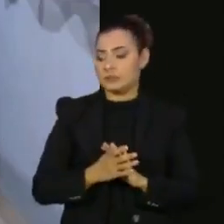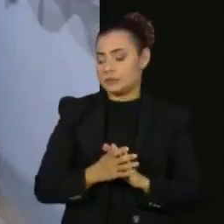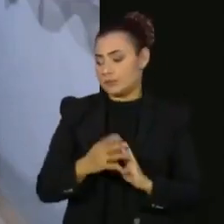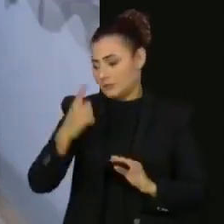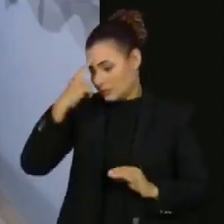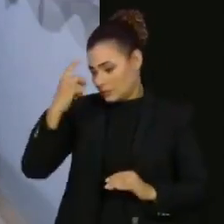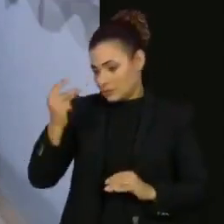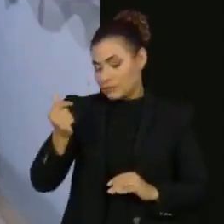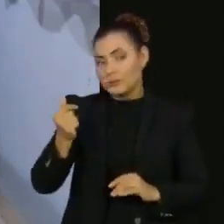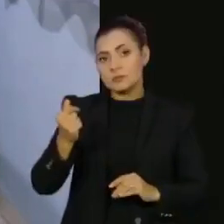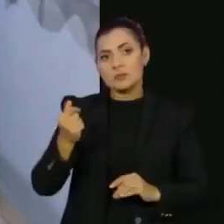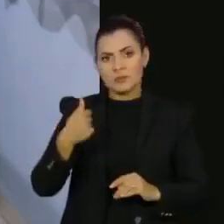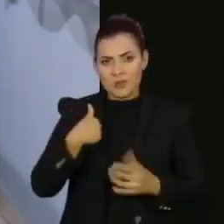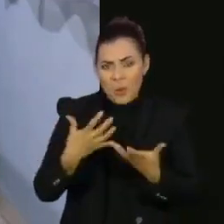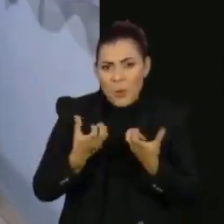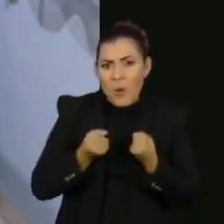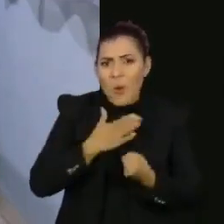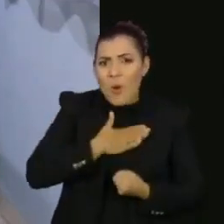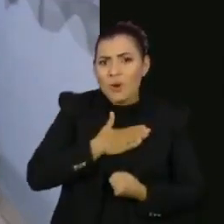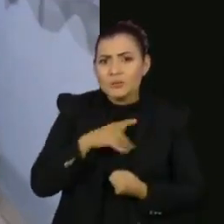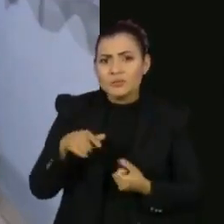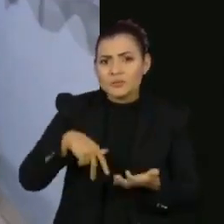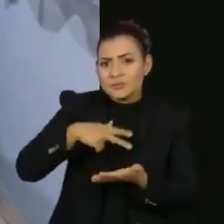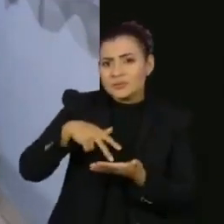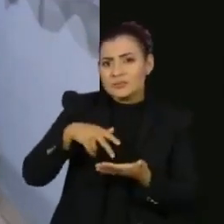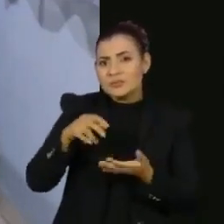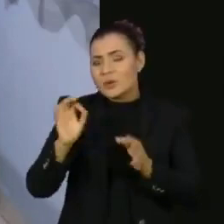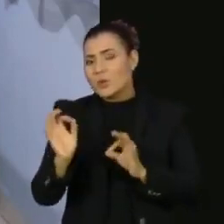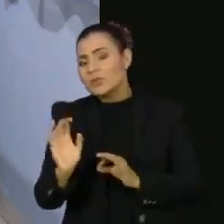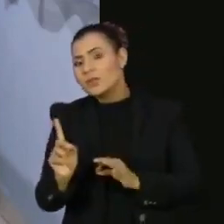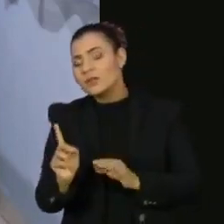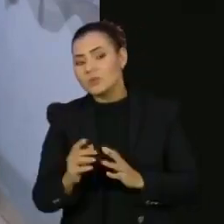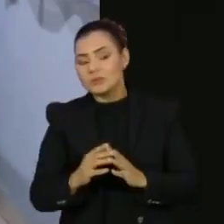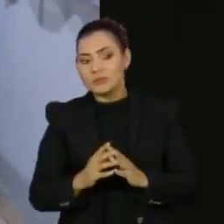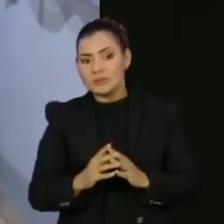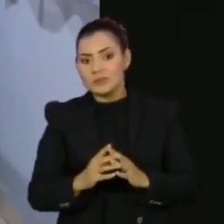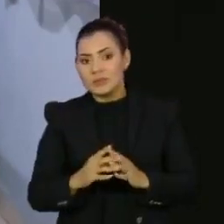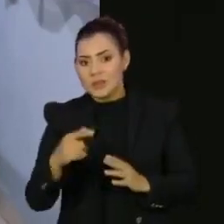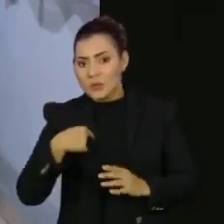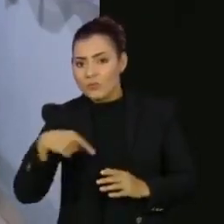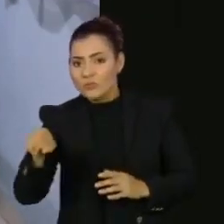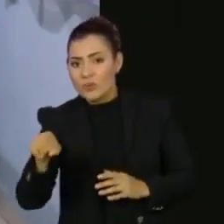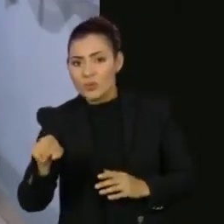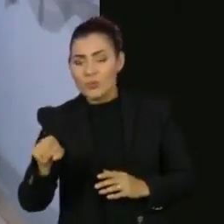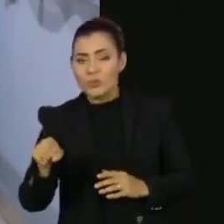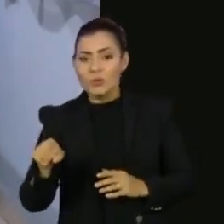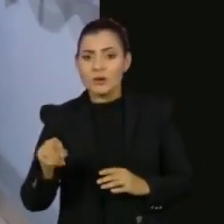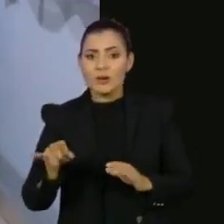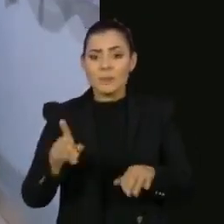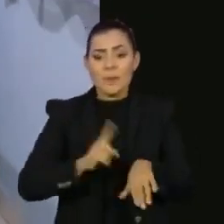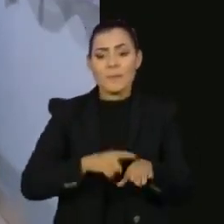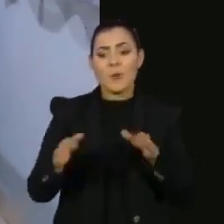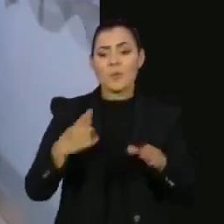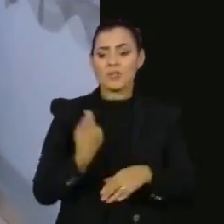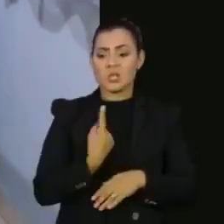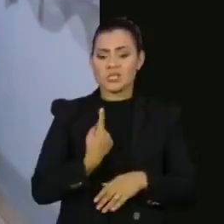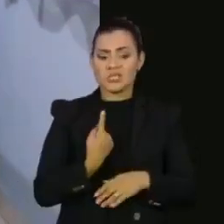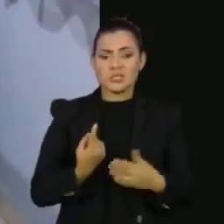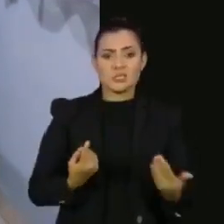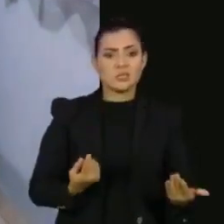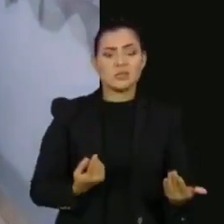falei, eu gosto mesmo de ir no baile ou eu não gosto? Que eu vou... Aí vai chegar a hora da música